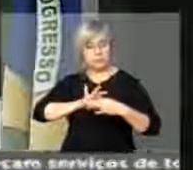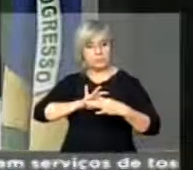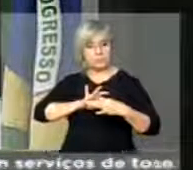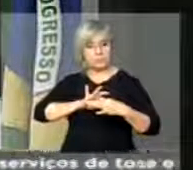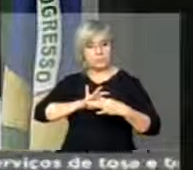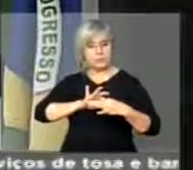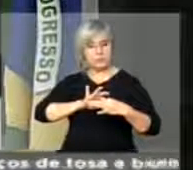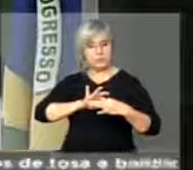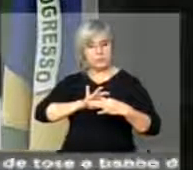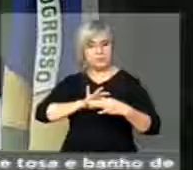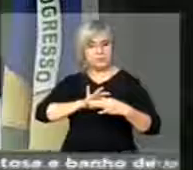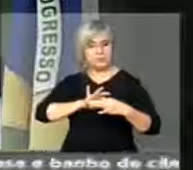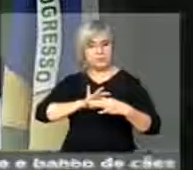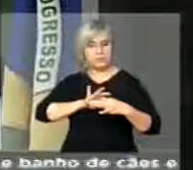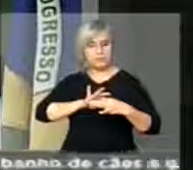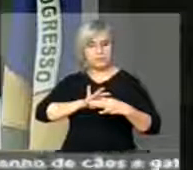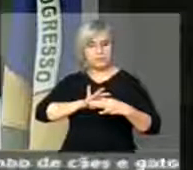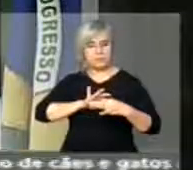com uma filial no...